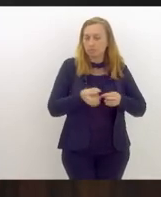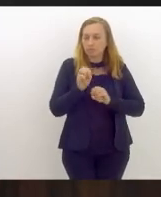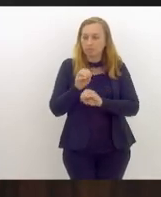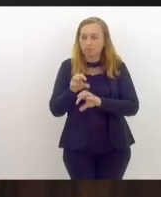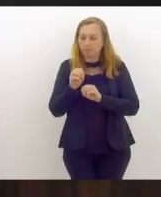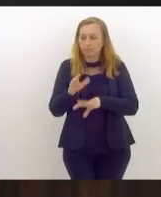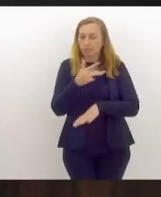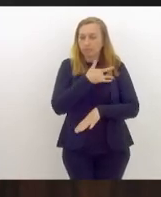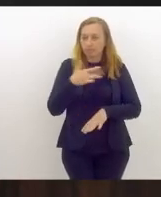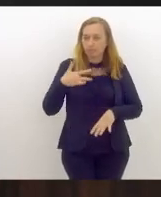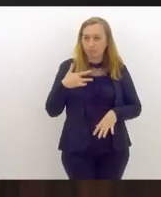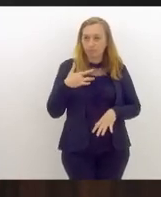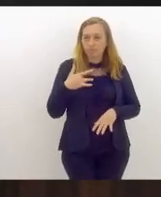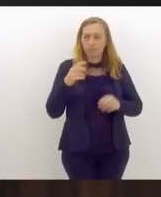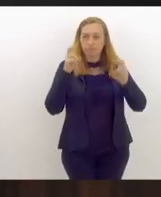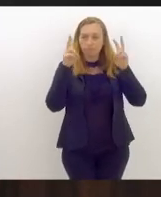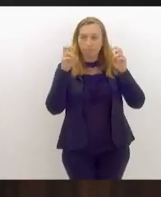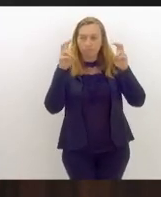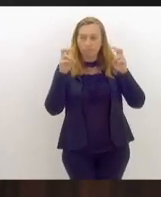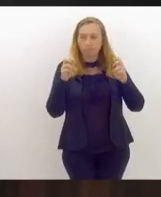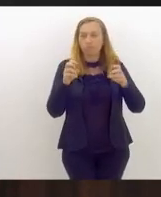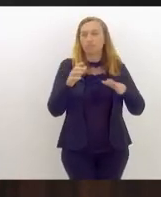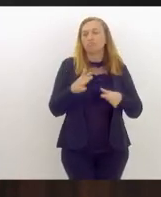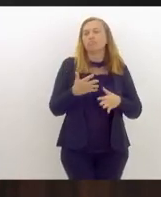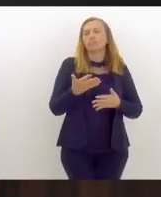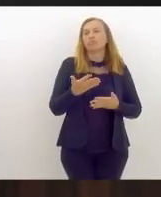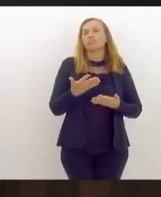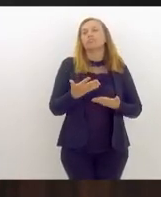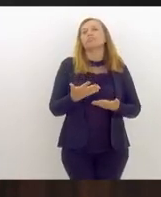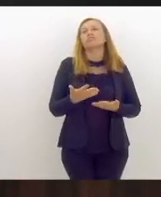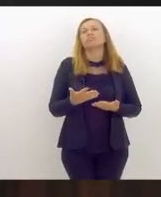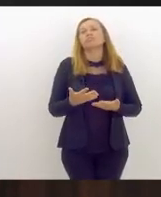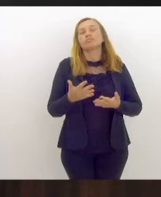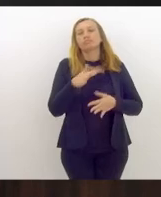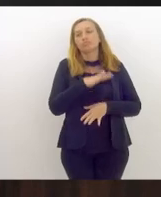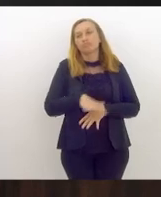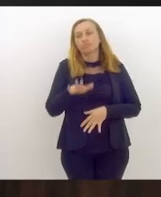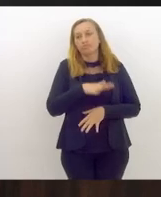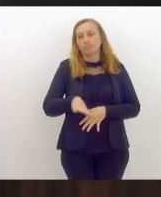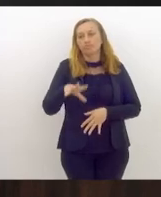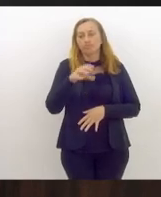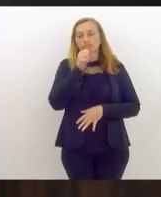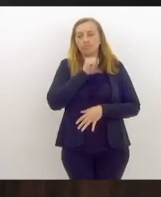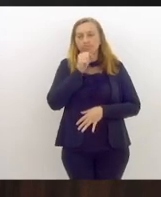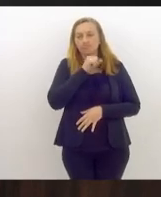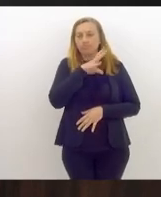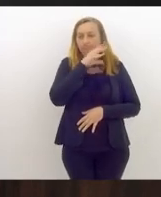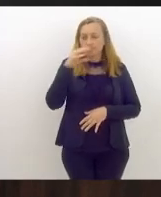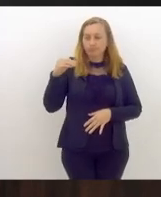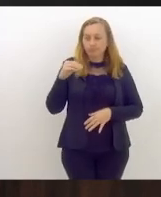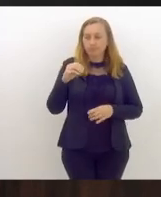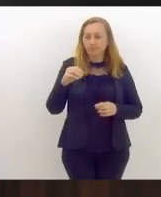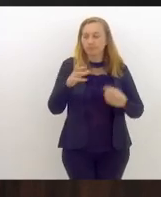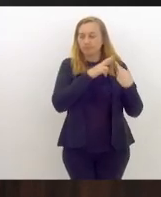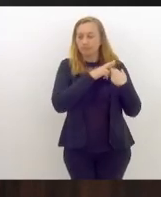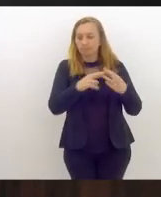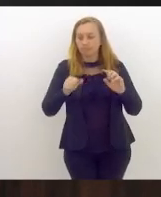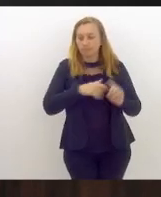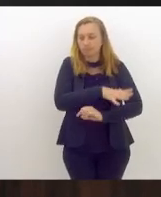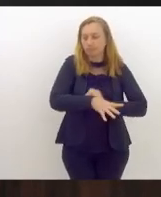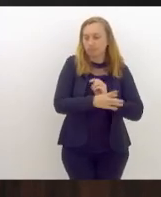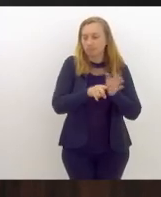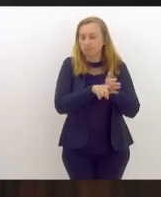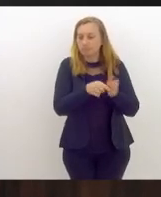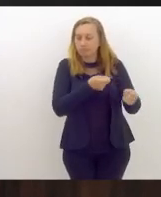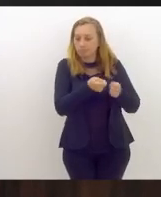Educação, de Saúde, de Assunto da Criança e do Adolescente e do Idoso, de Trabalho, Legislação Social e Seguridade Social e de Orçamento, Finanças, Fiscalização Financeira